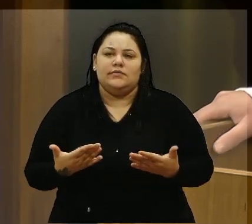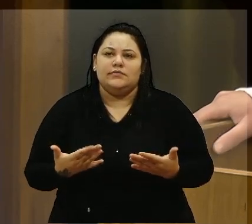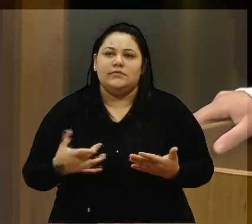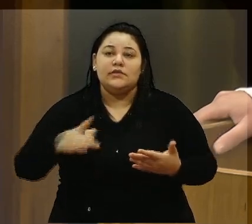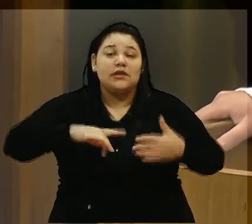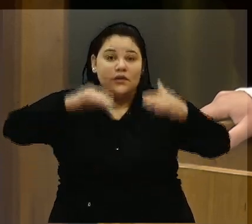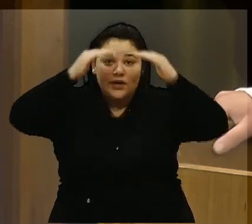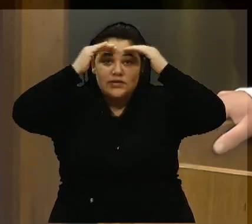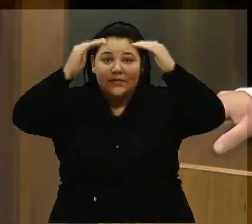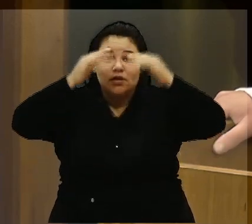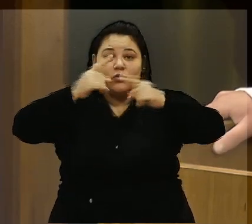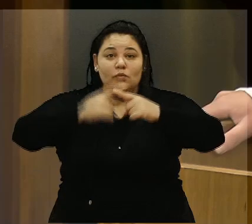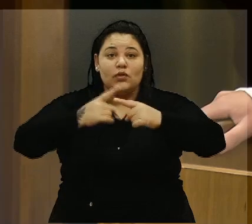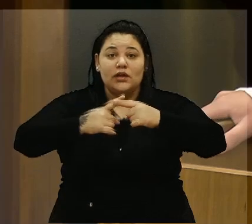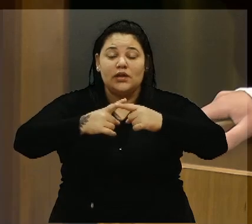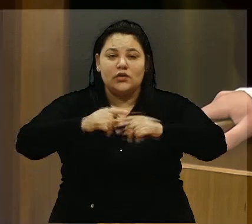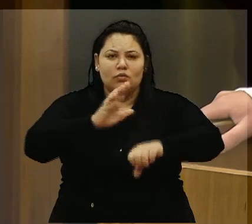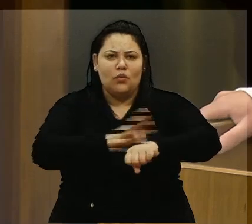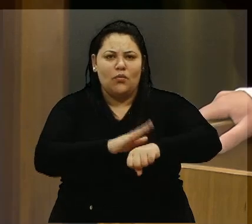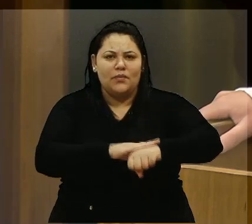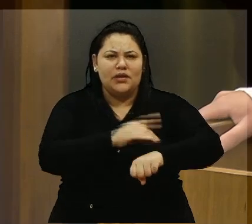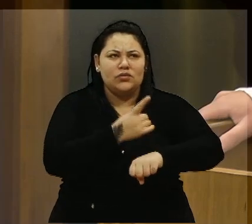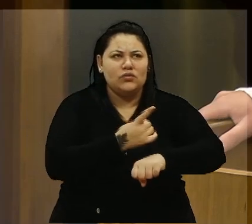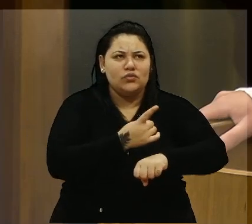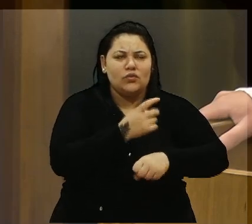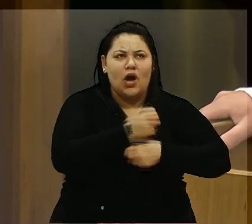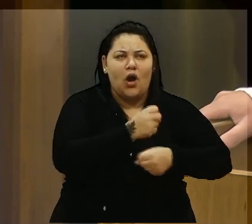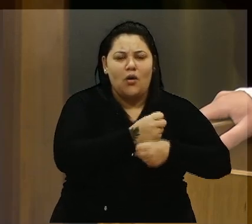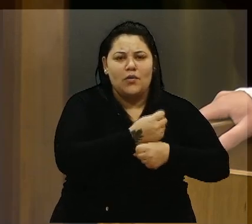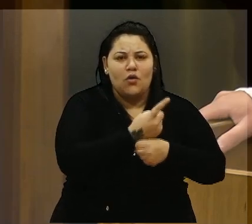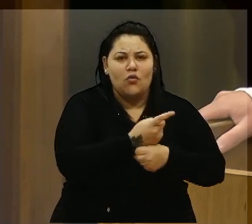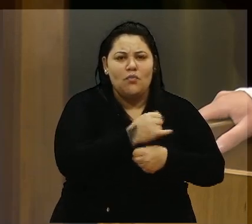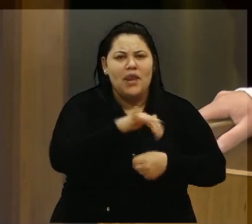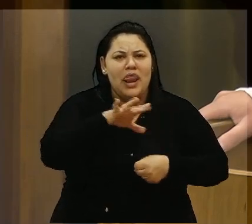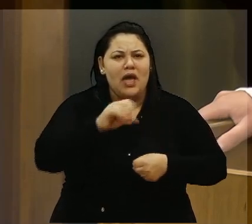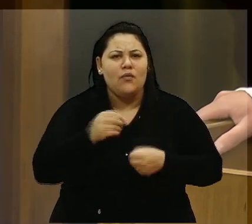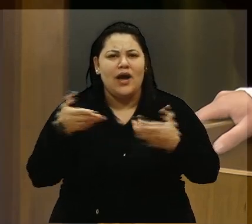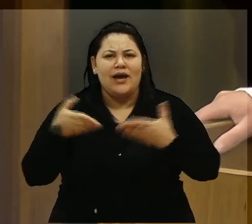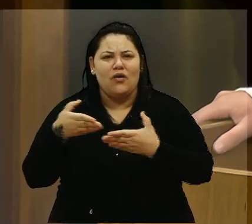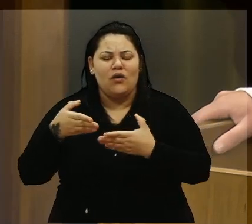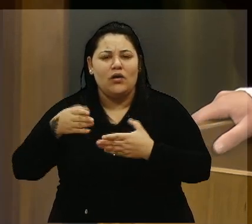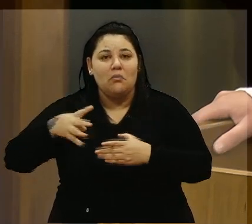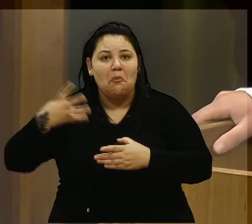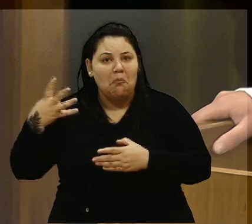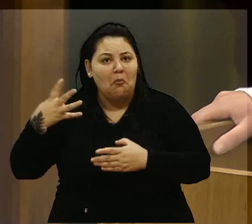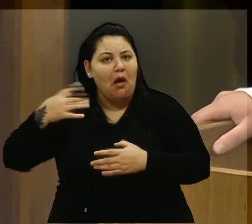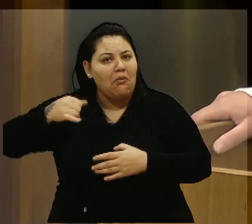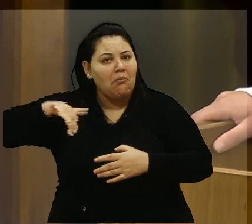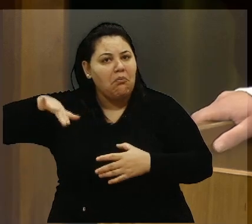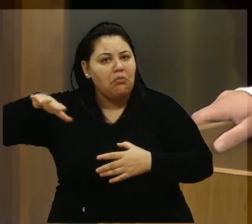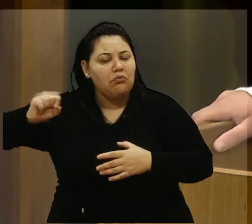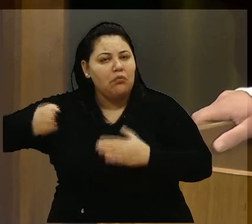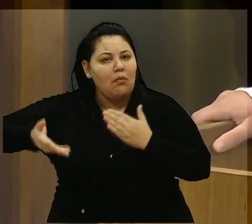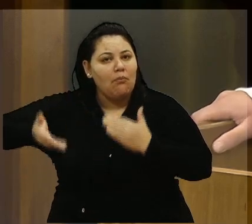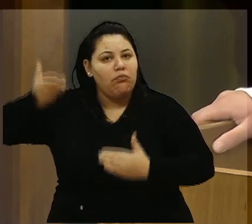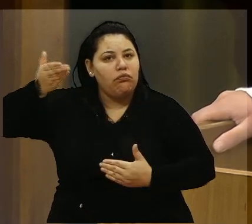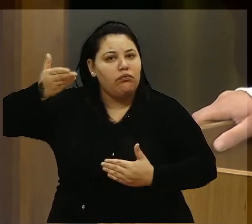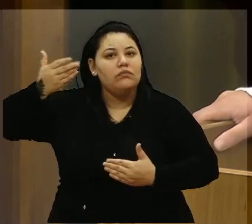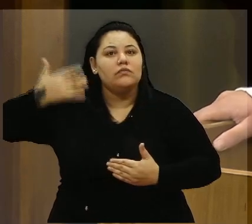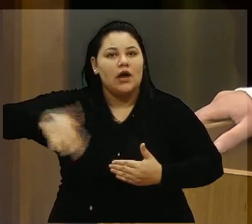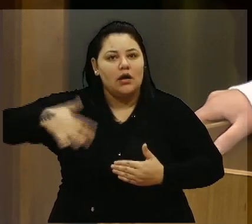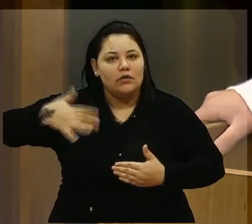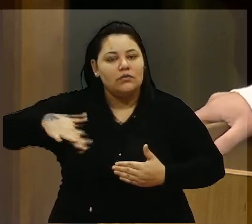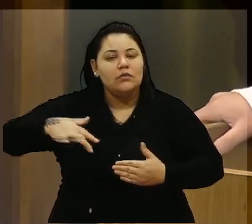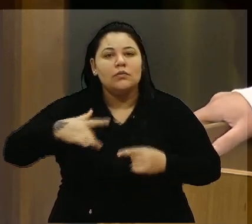de explicar o porquê que em um momento a obra valia um determinado valor, em outro momento esse valor se alterou.